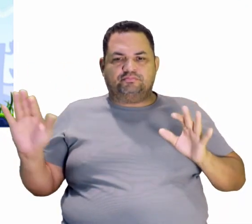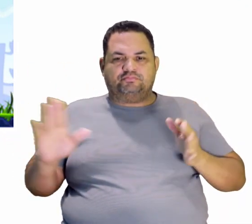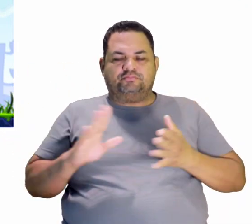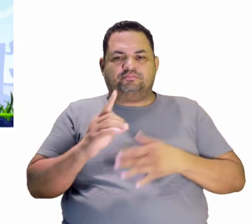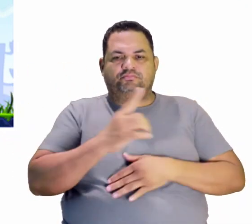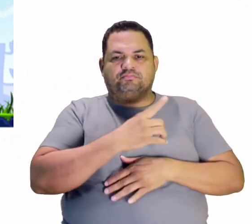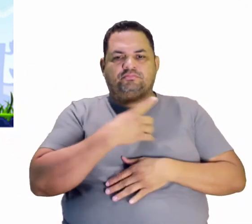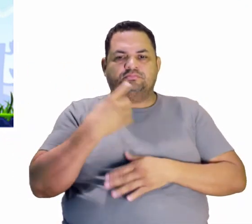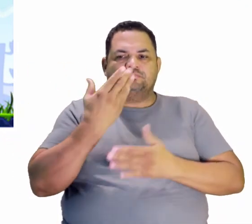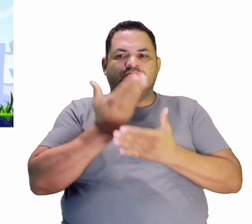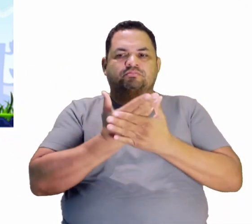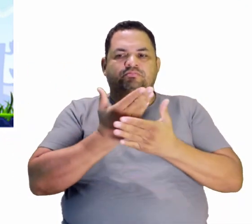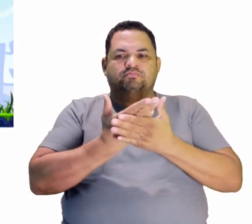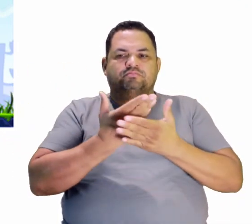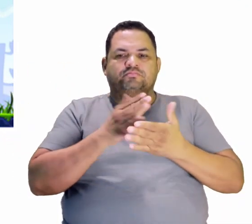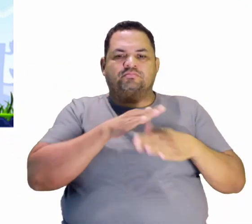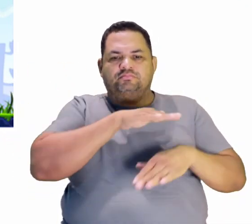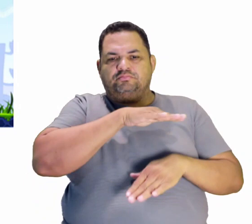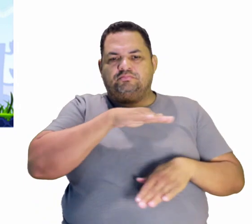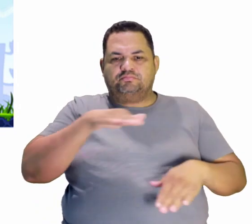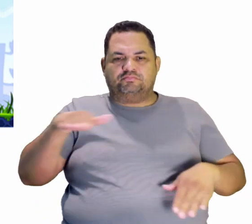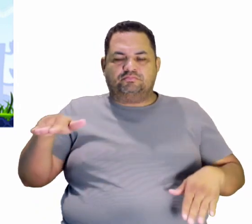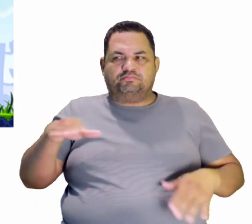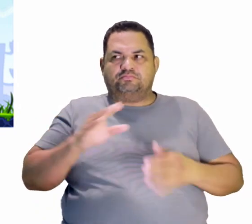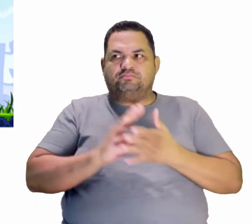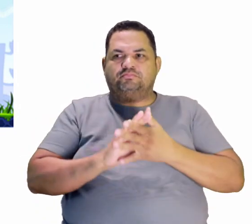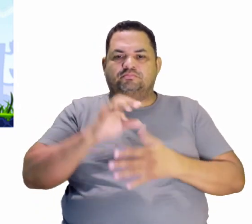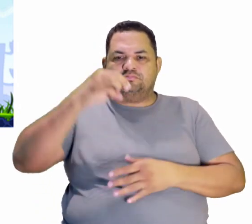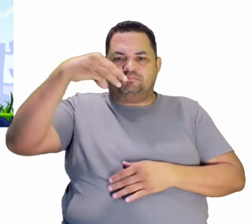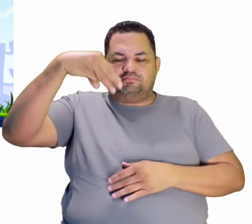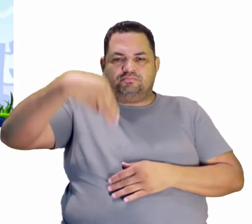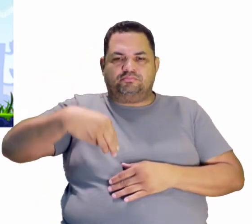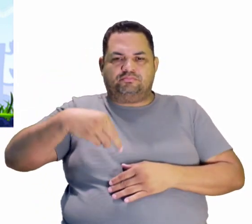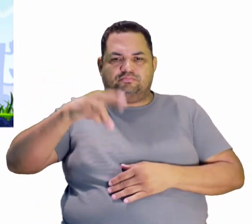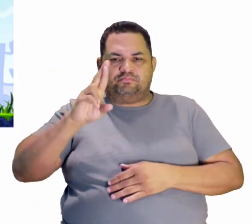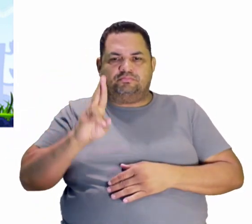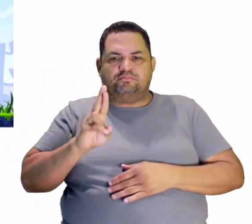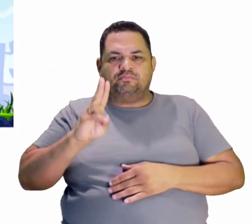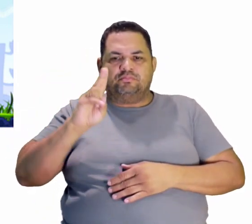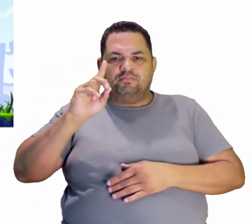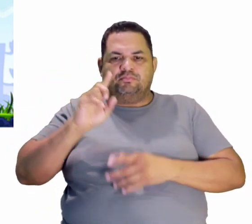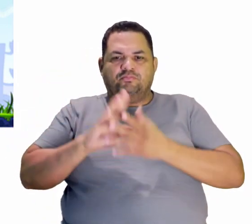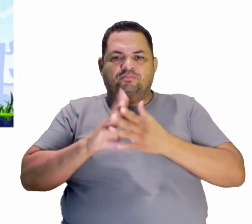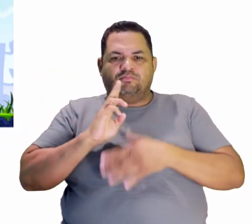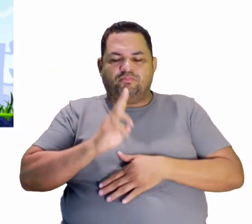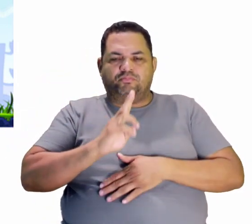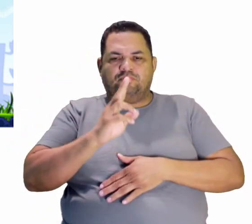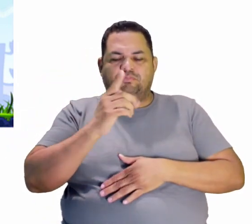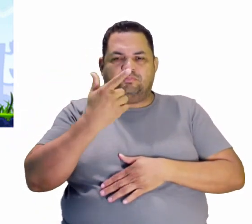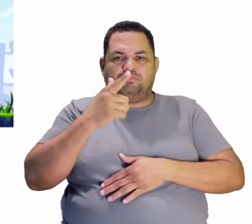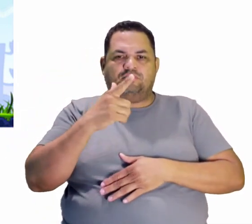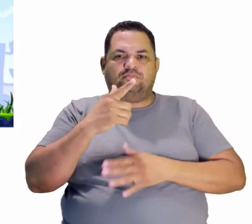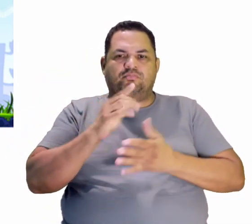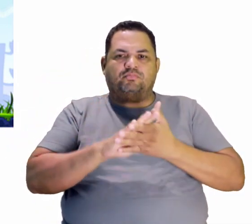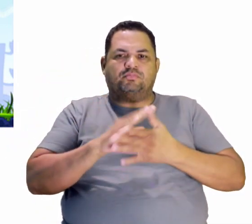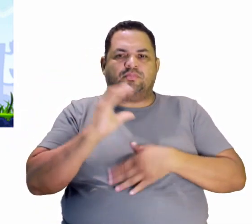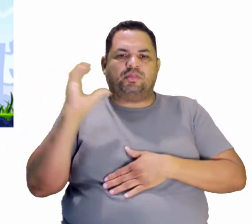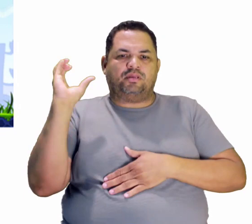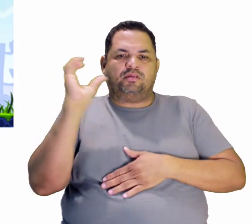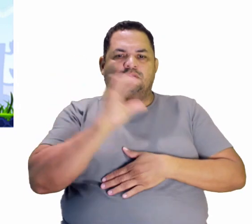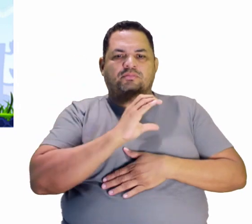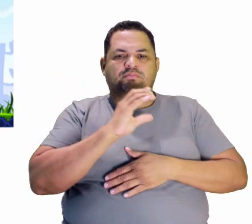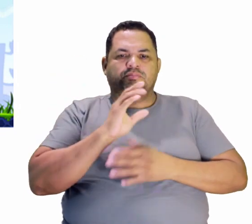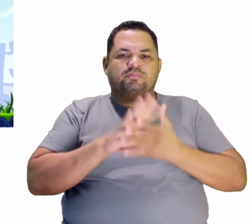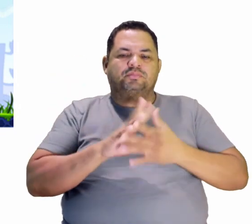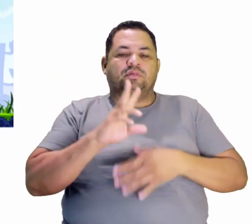nós estudamos apenas com movimento retilíneo uniforme. Aí não tem aceleração e a velocidade é constante,